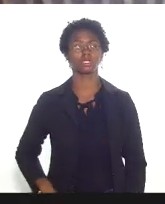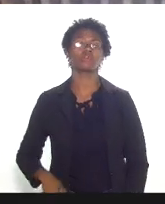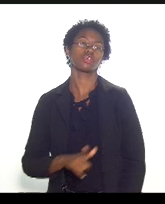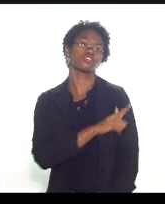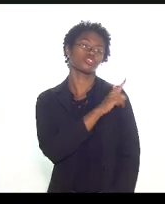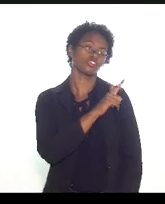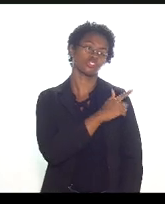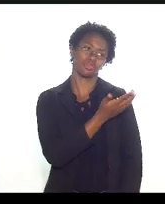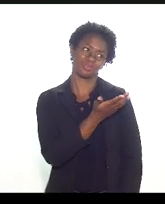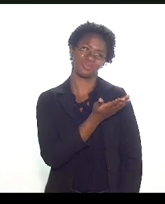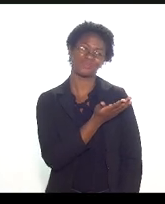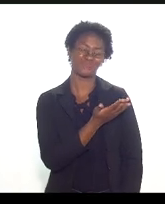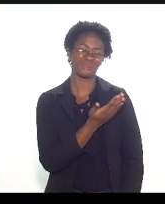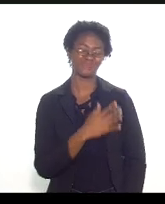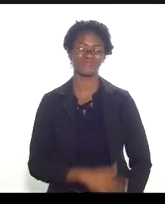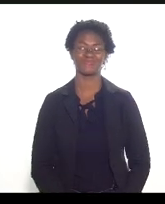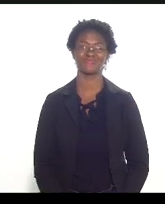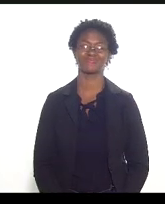trabalho.